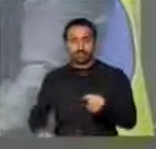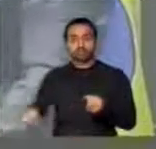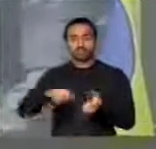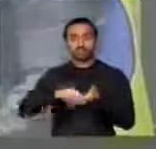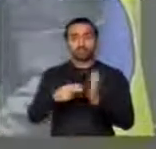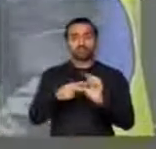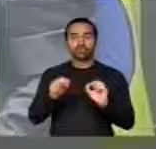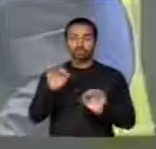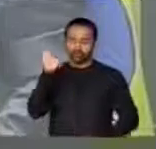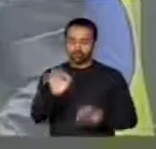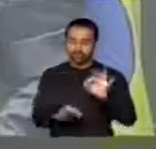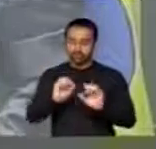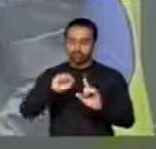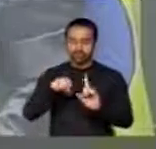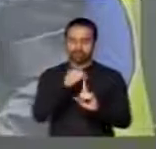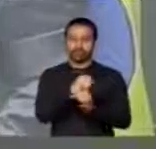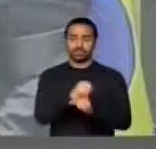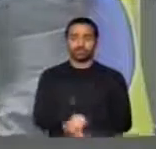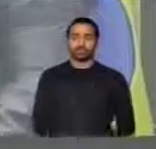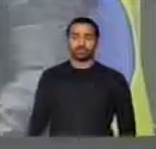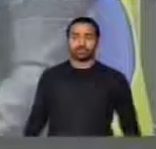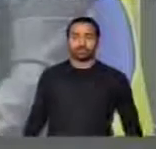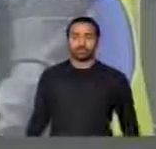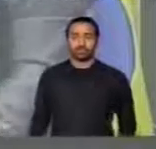de justiça social.